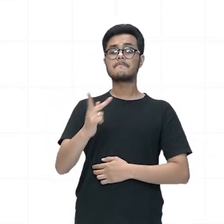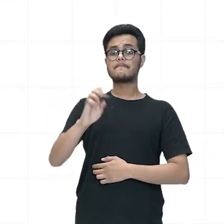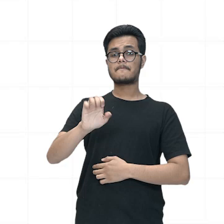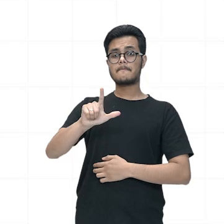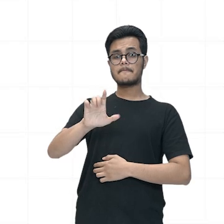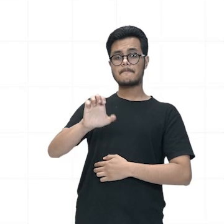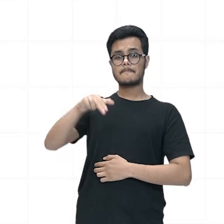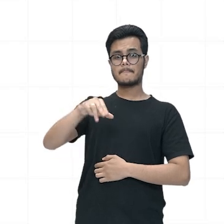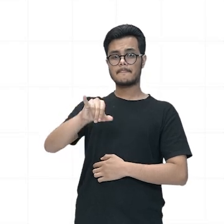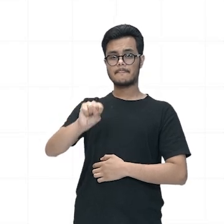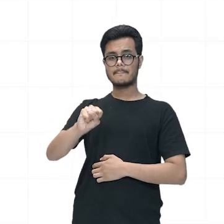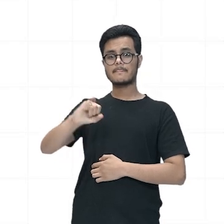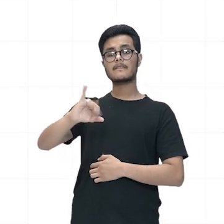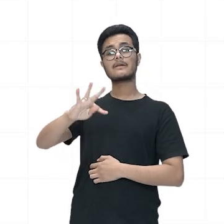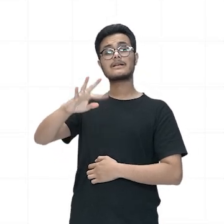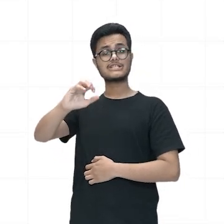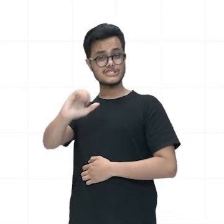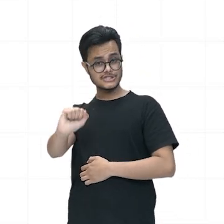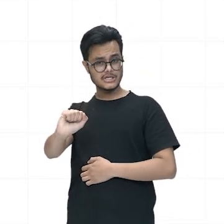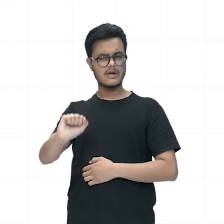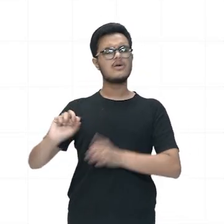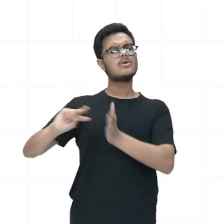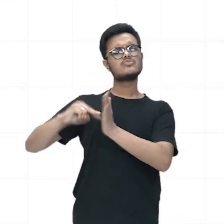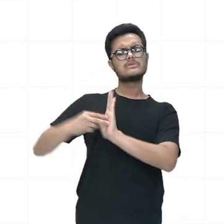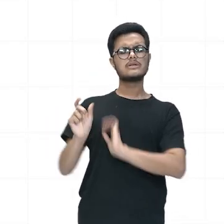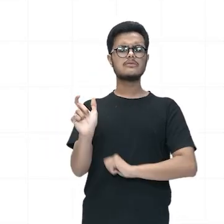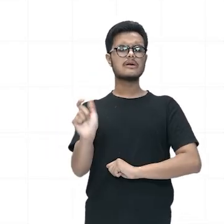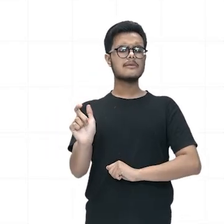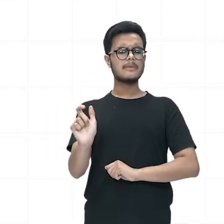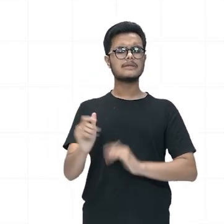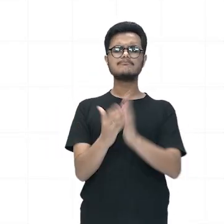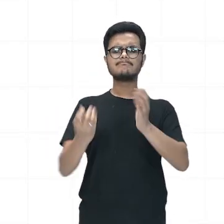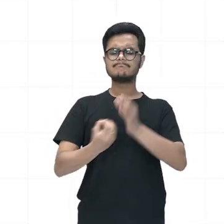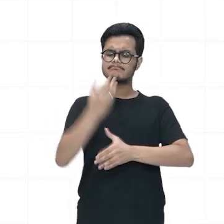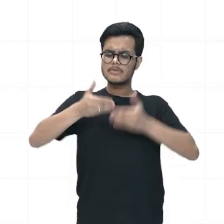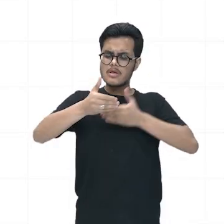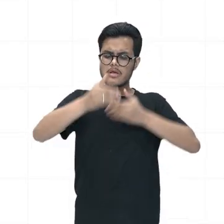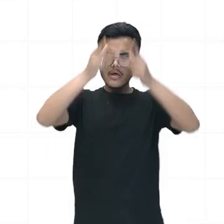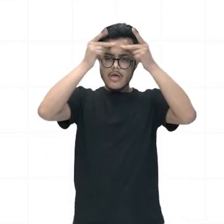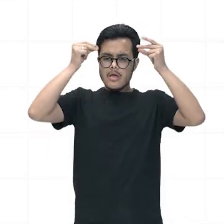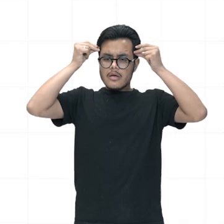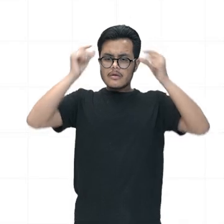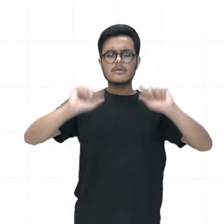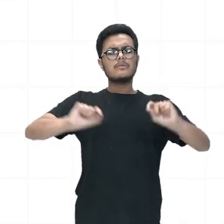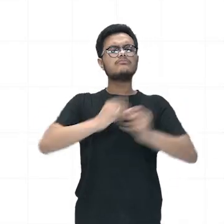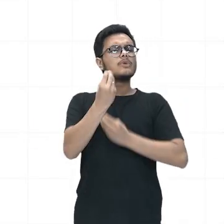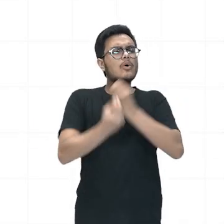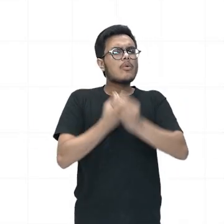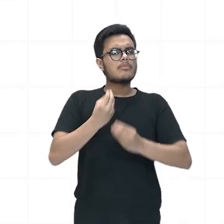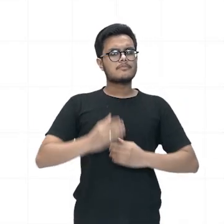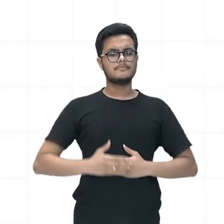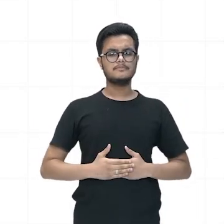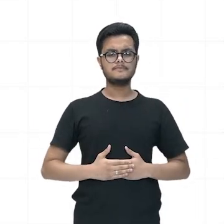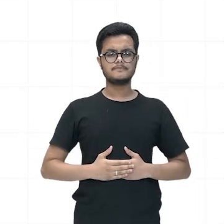muito mais ligada agora ao quê? À cultura helenística, tá? Então, a origem da cultura helenística grega.